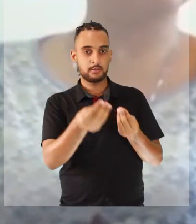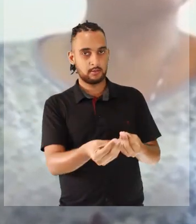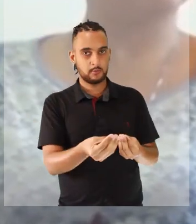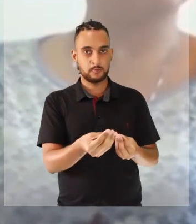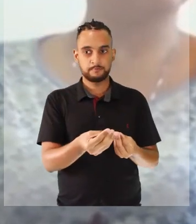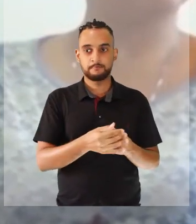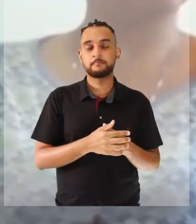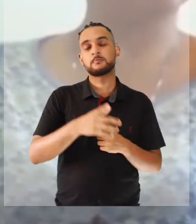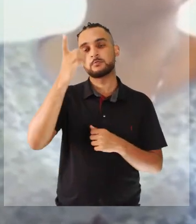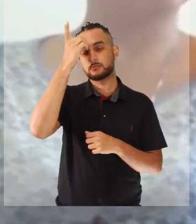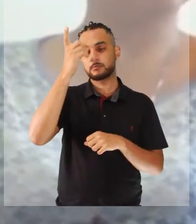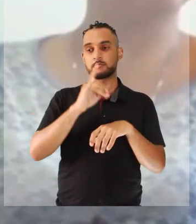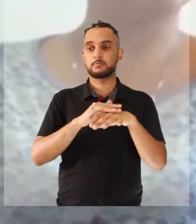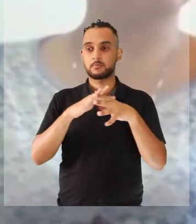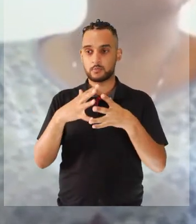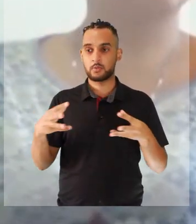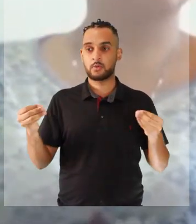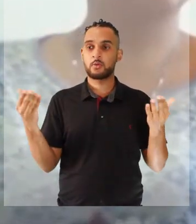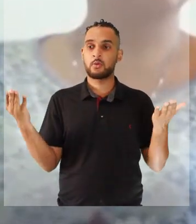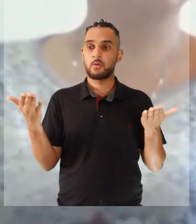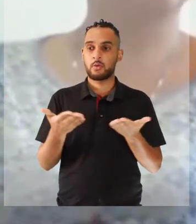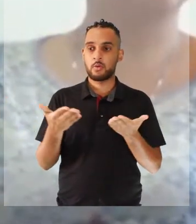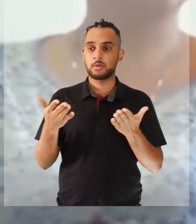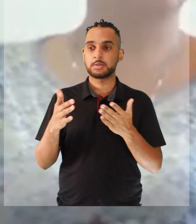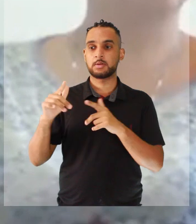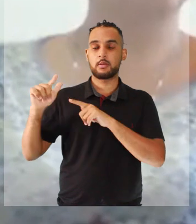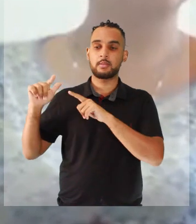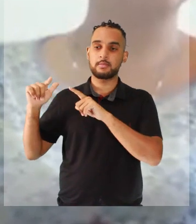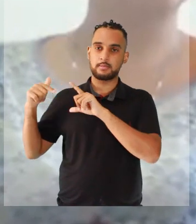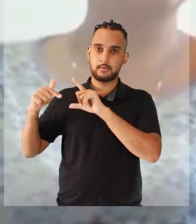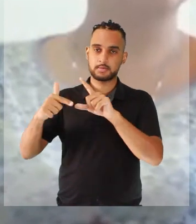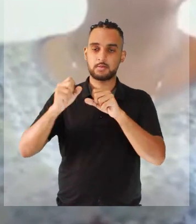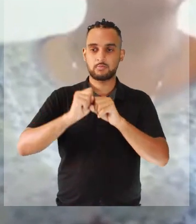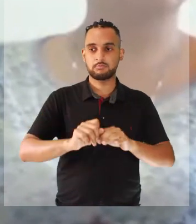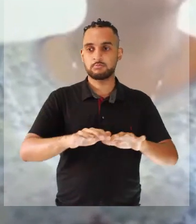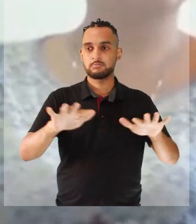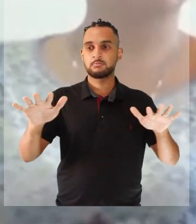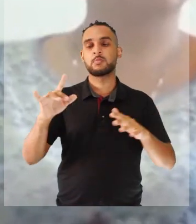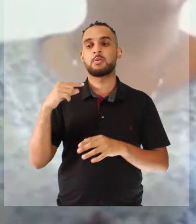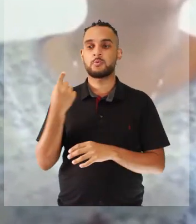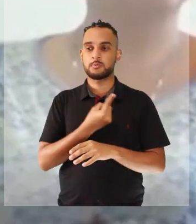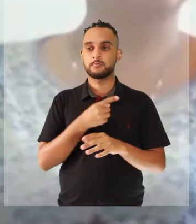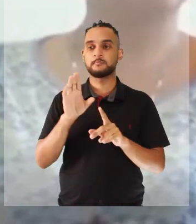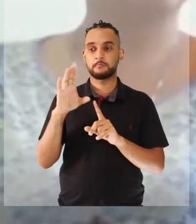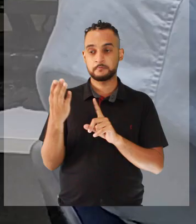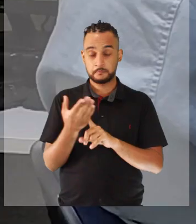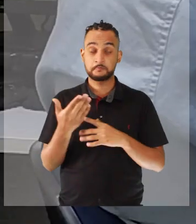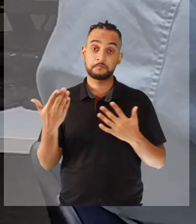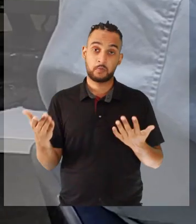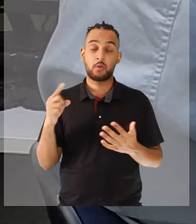dado para ela por Deus. Né, e esse dom de cura é estendido hoje, né, na tradição da nossa